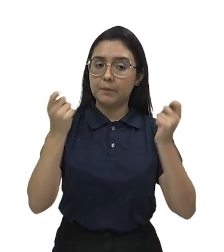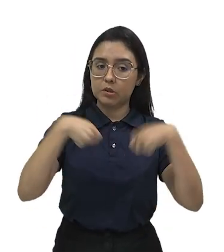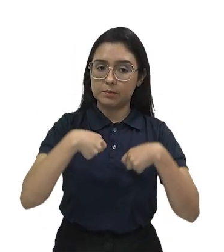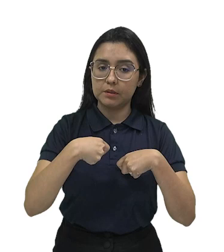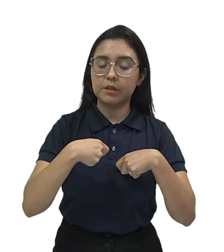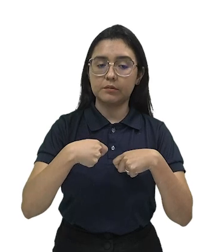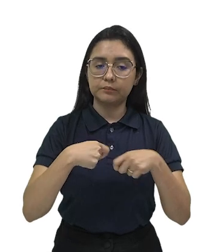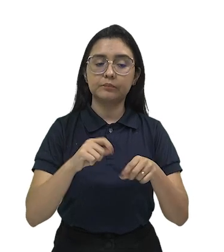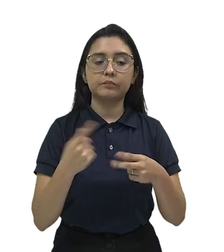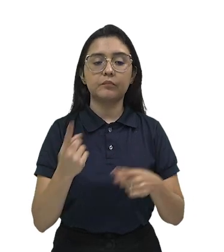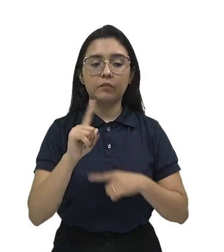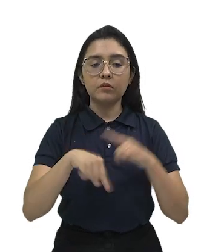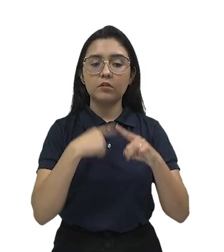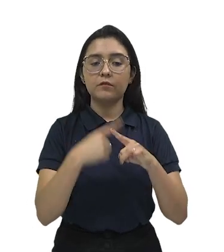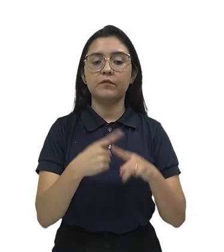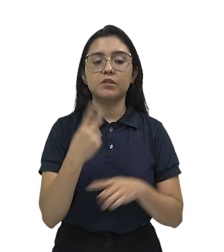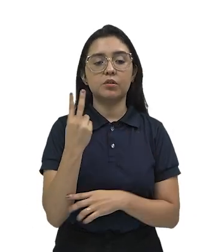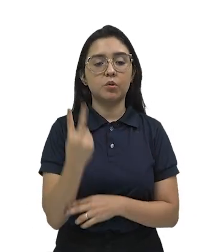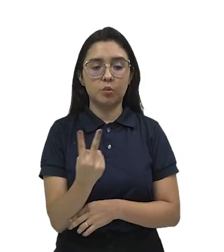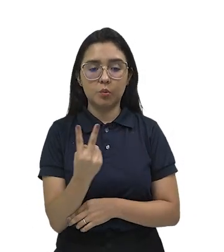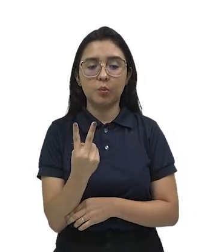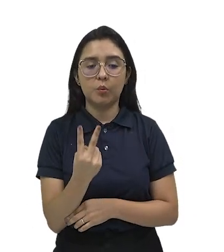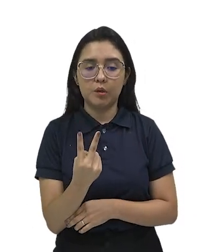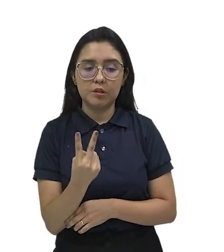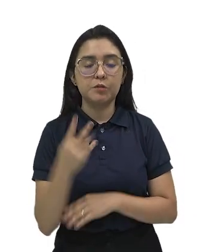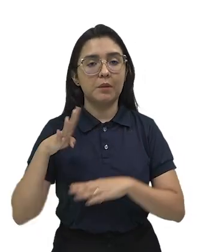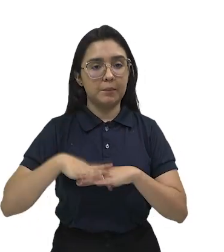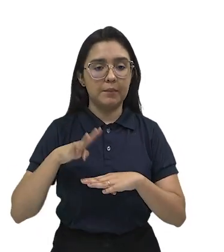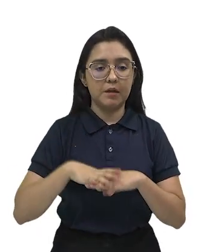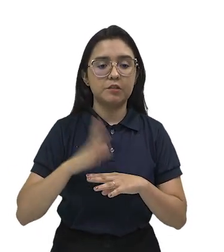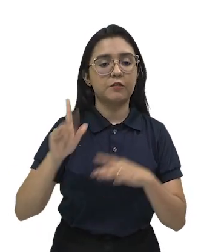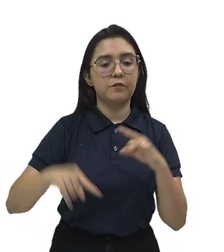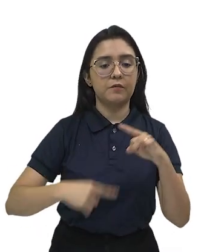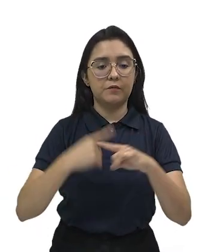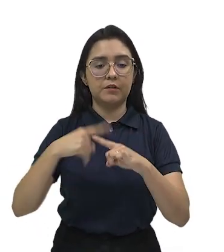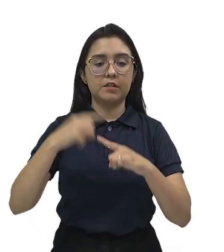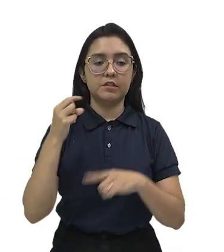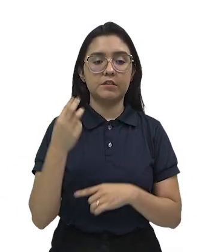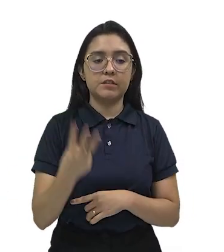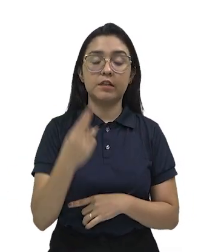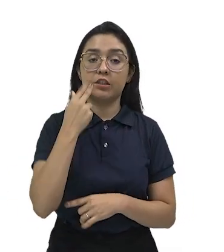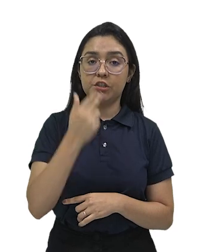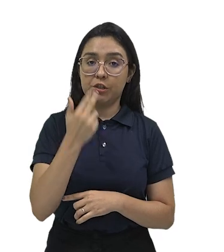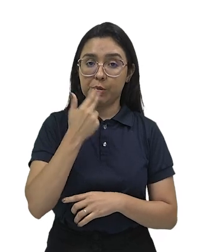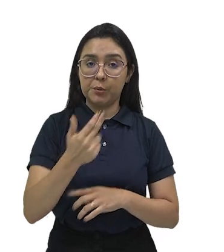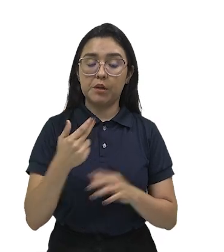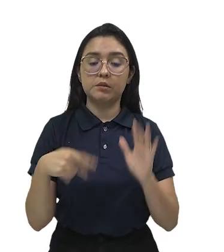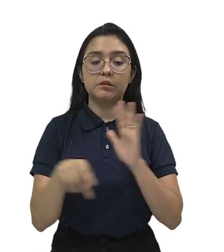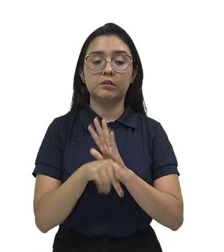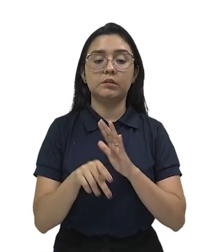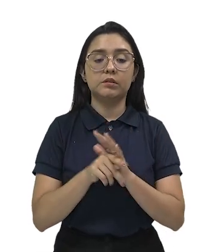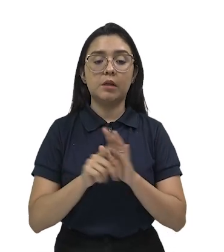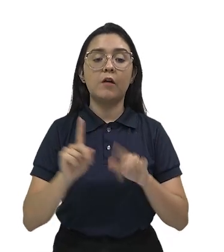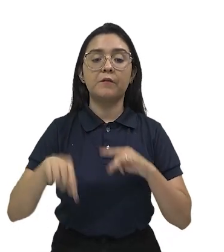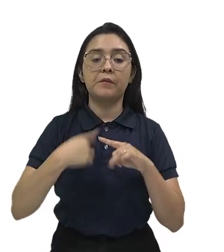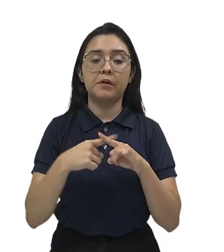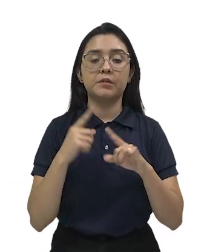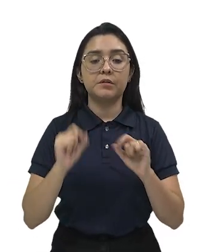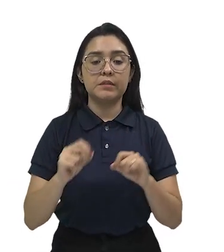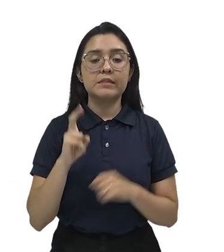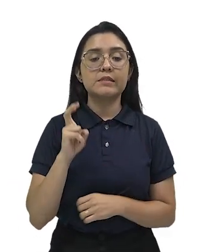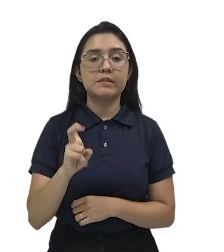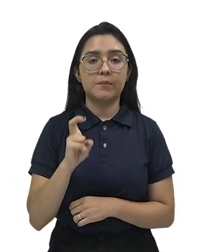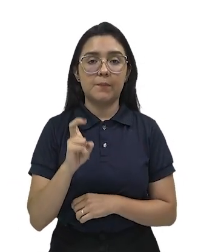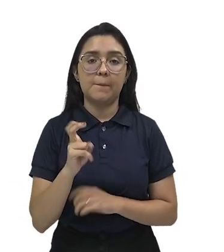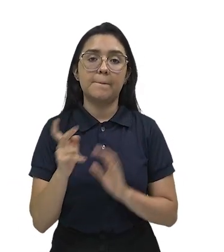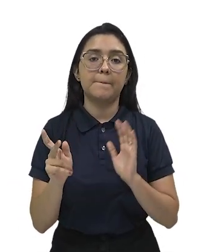possibilidades vezes 2 possibilidades de matemática, vezes 3 possibilidades de idioma,